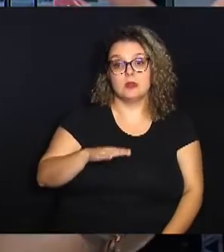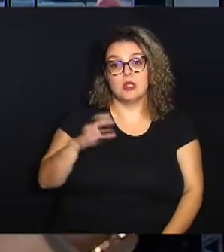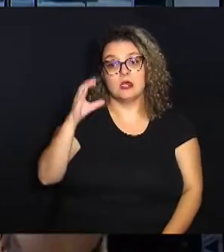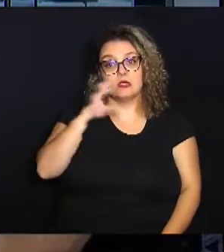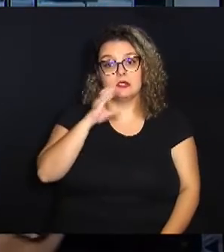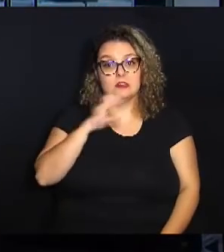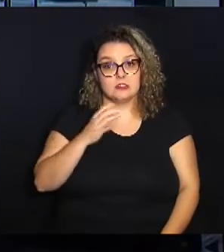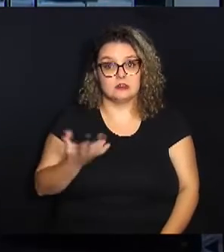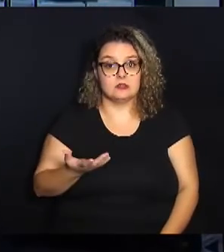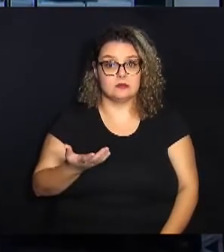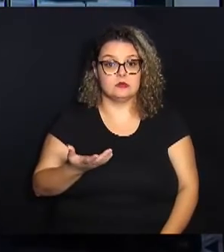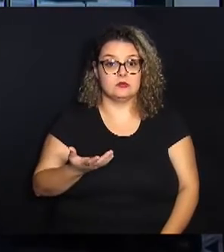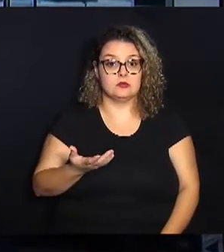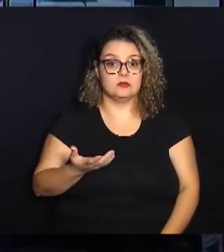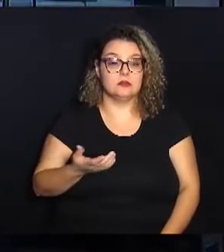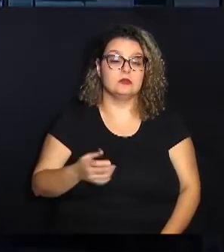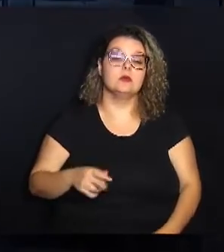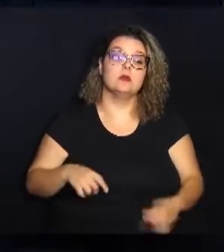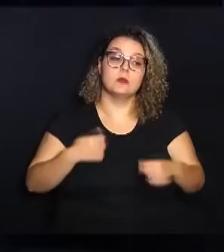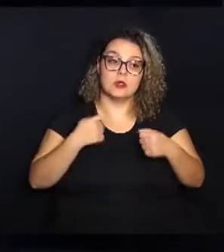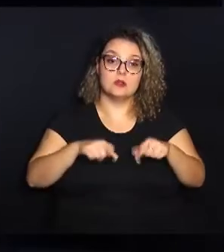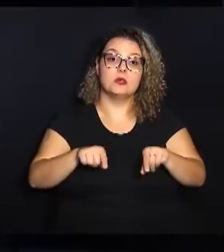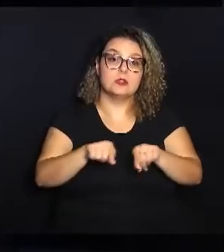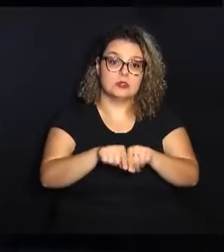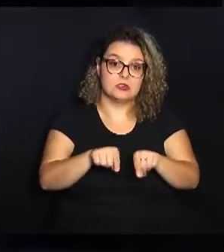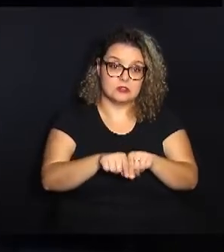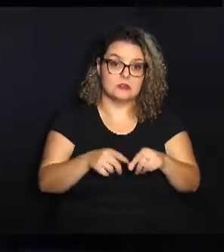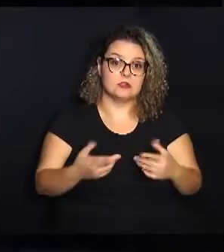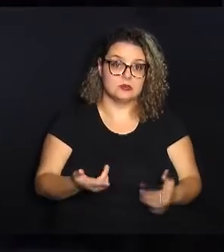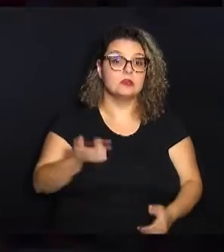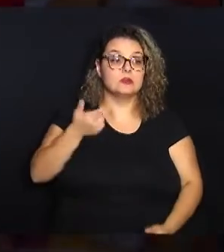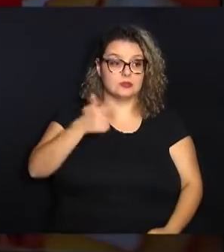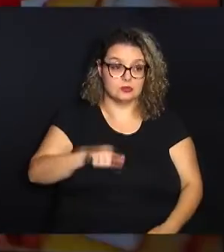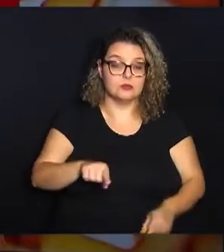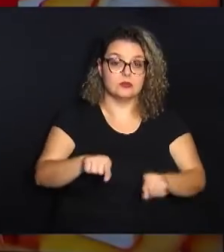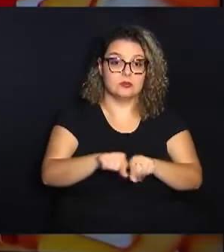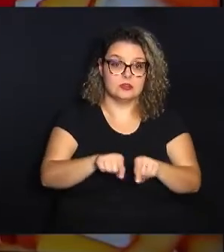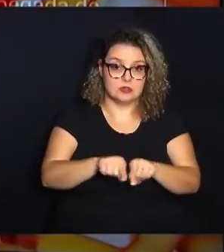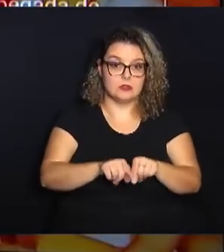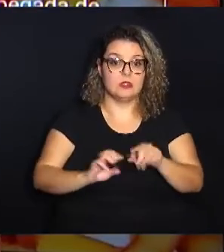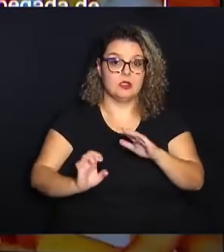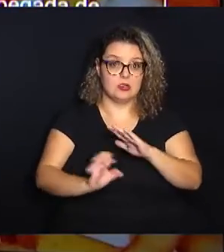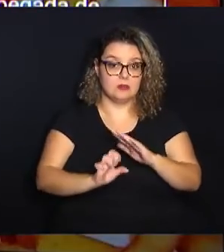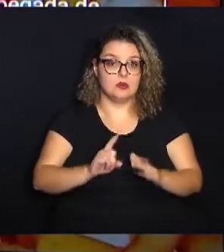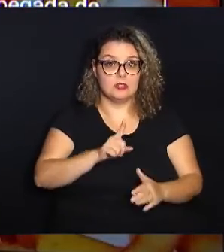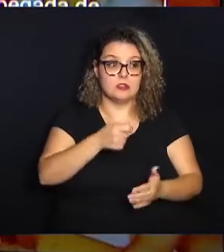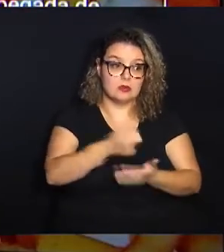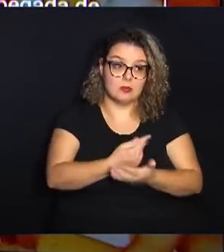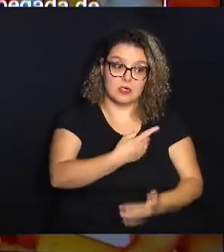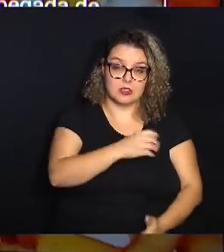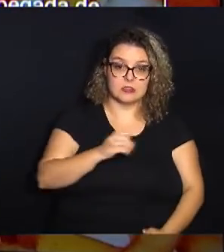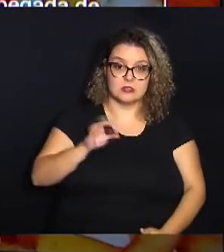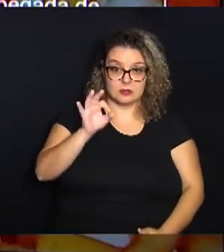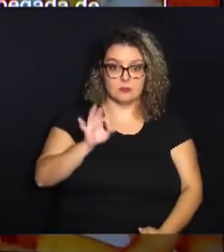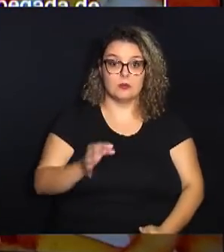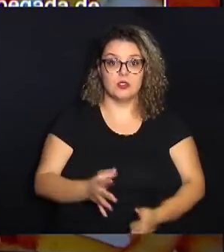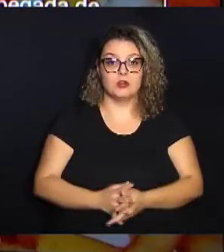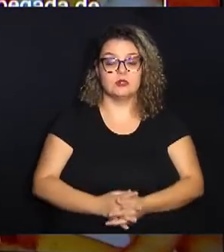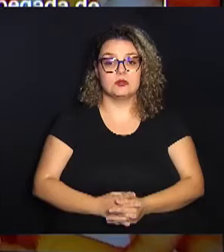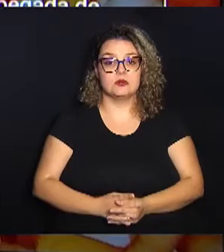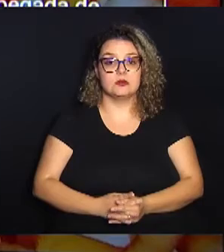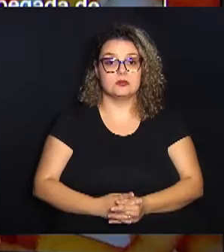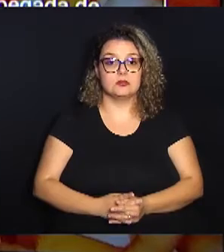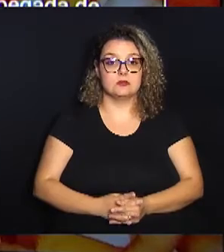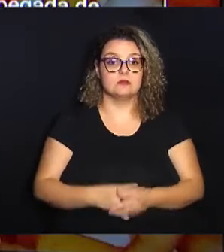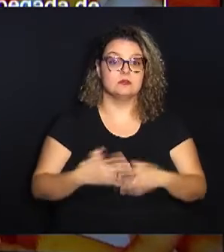rápidas. Então, a gente precisa ainda, né? A empresa ainda não se paga 100%, mas